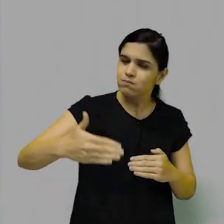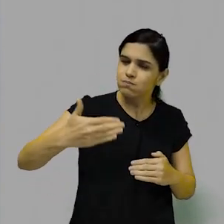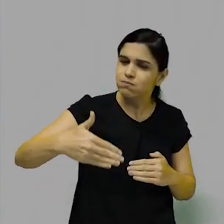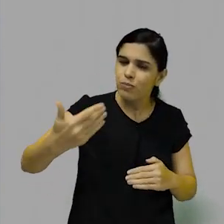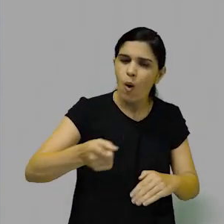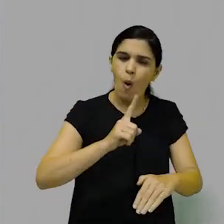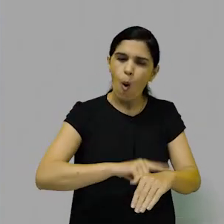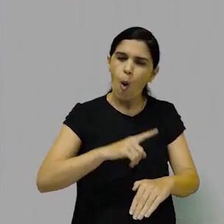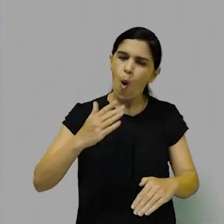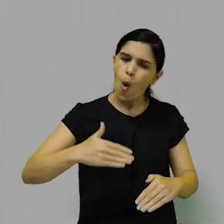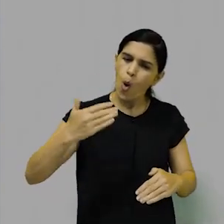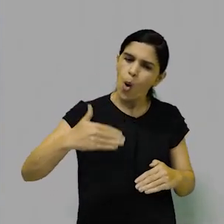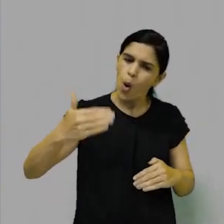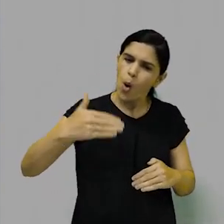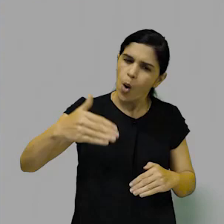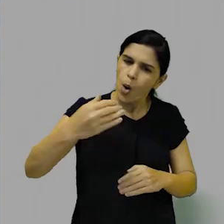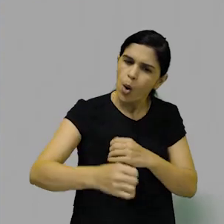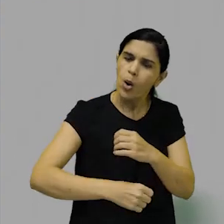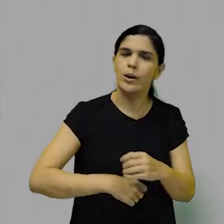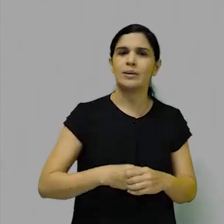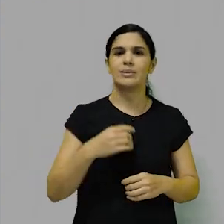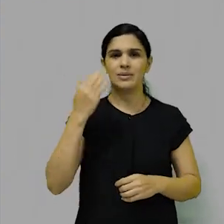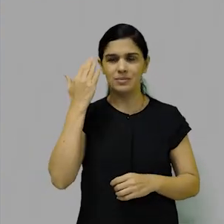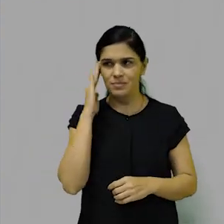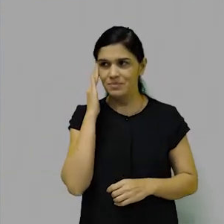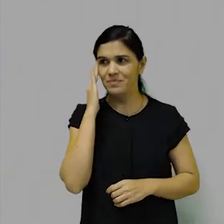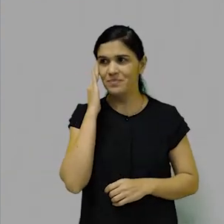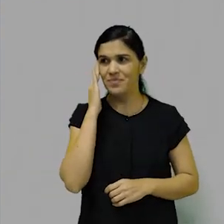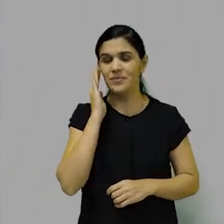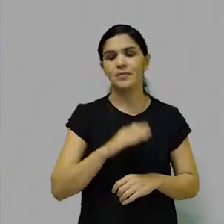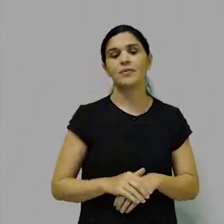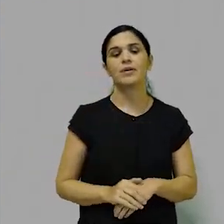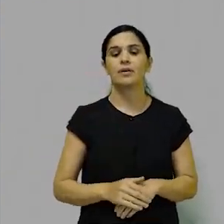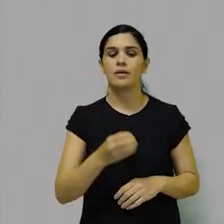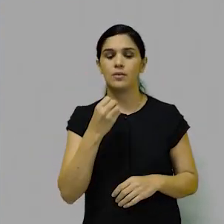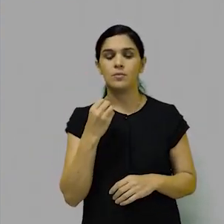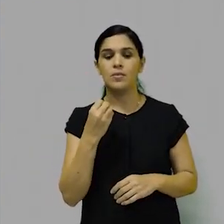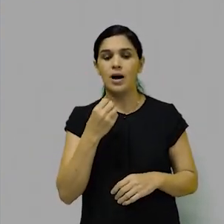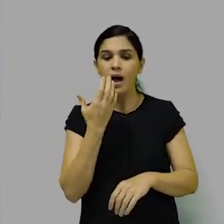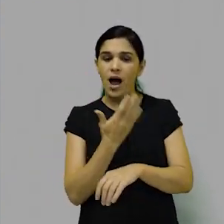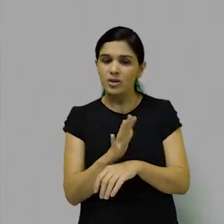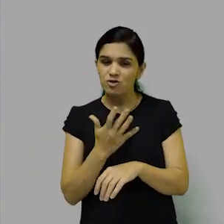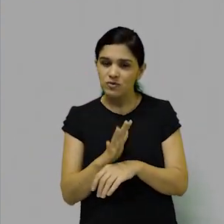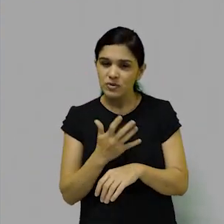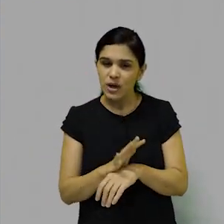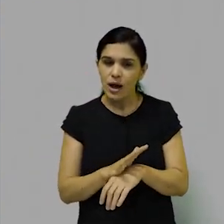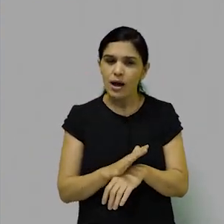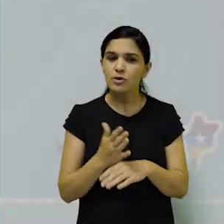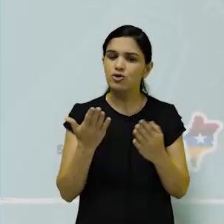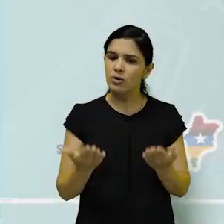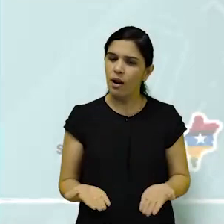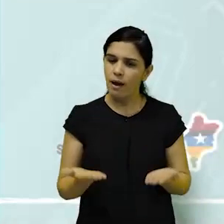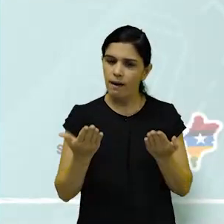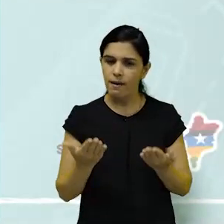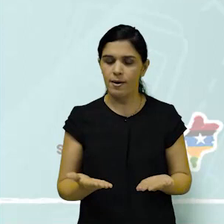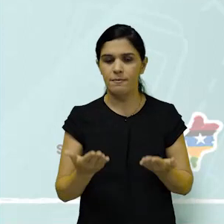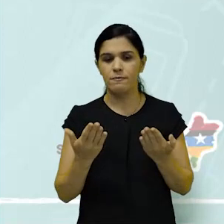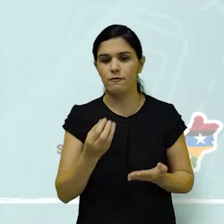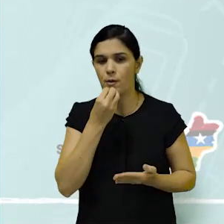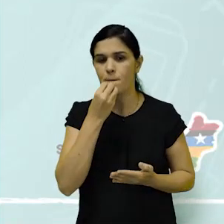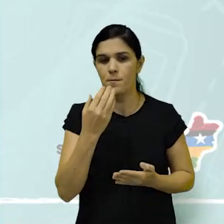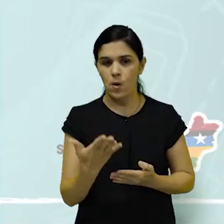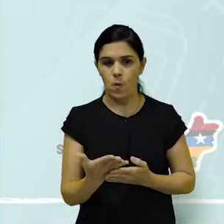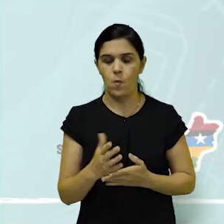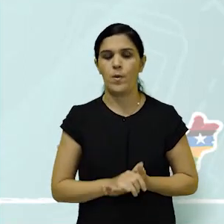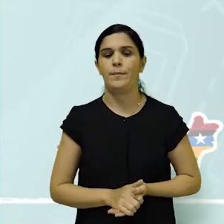exercício físico, essa atividade física, tá certo? É caracterizado como uma atividade leve. Nós temos aqui a